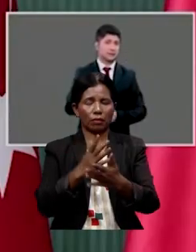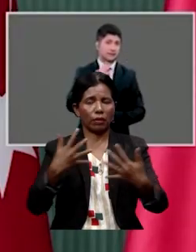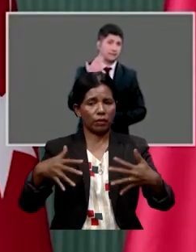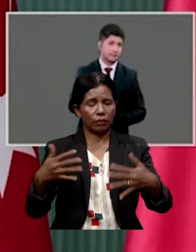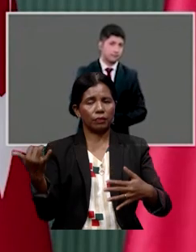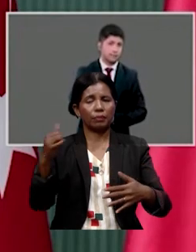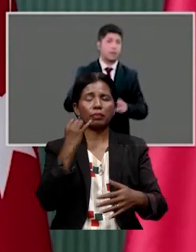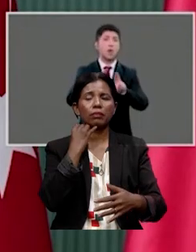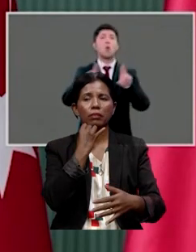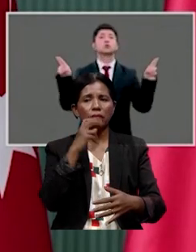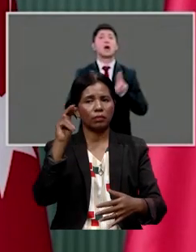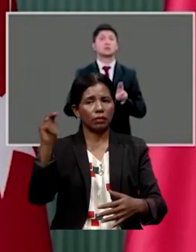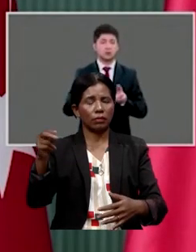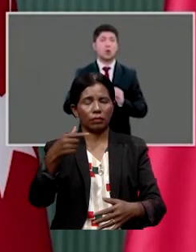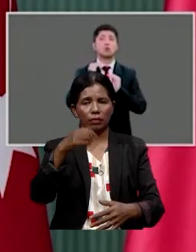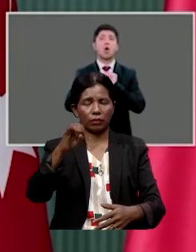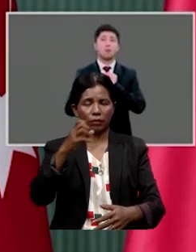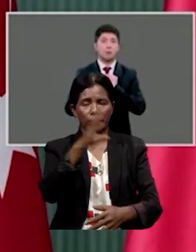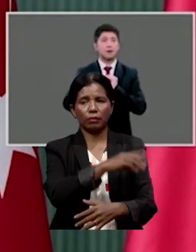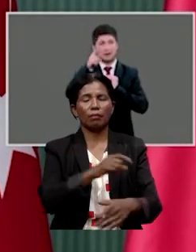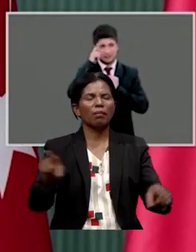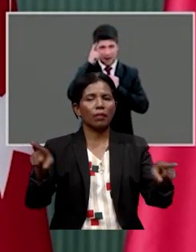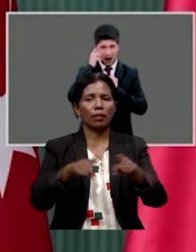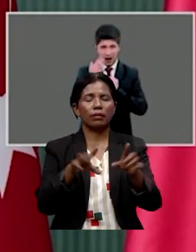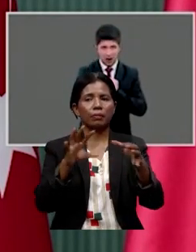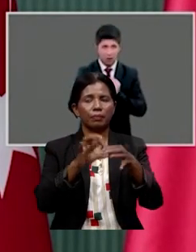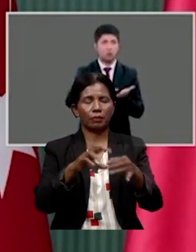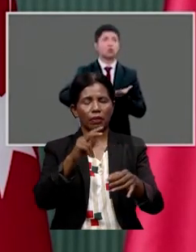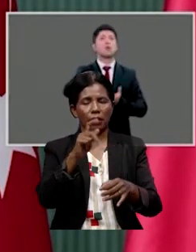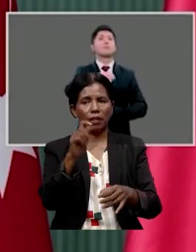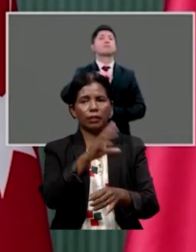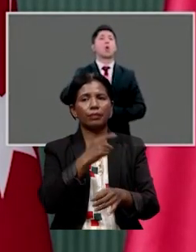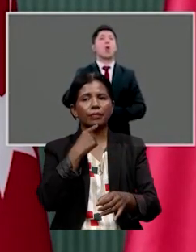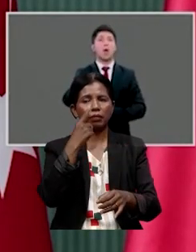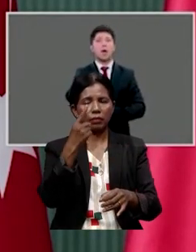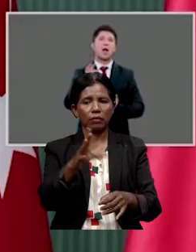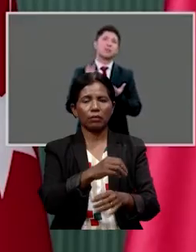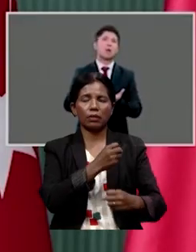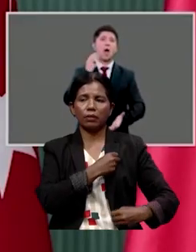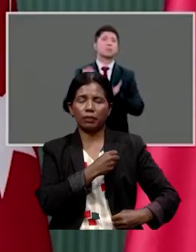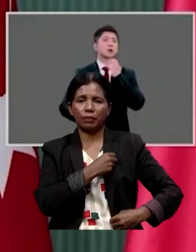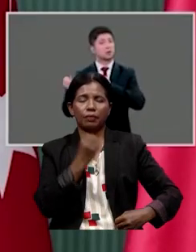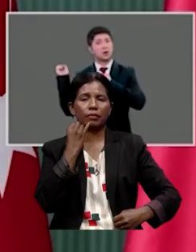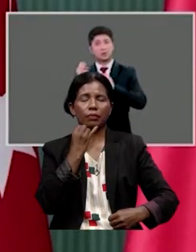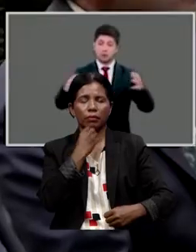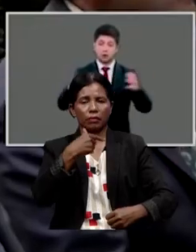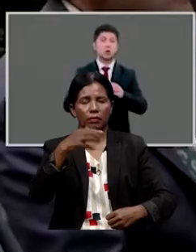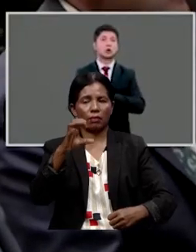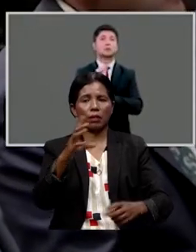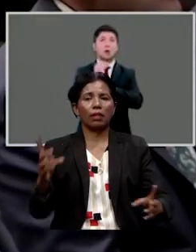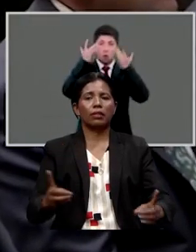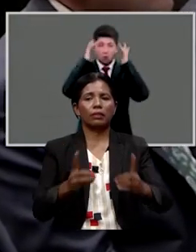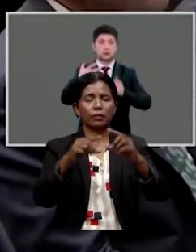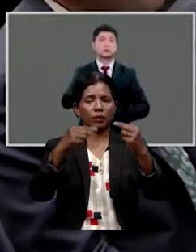Síria Israel e a Gaza no Líbano. A Nessan, membro NATO, Turquia acusa ofensiva militar Israel e a Gaza, a sor